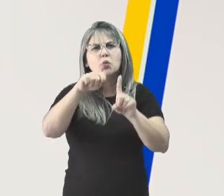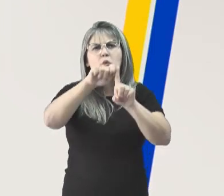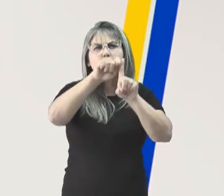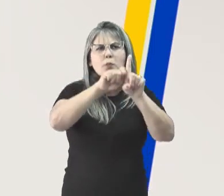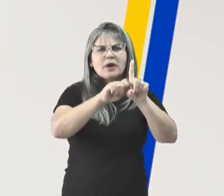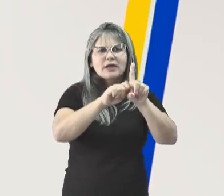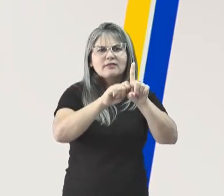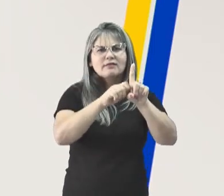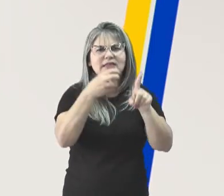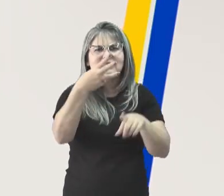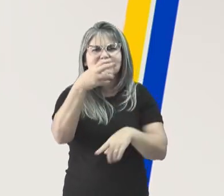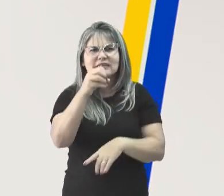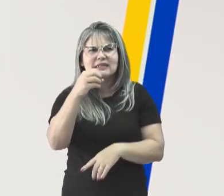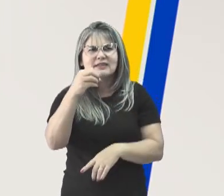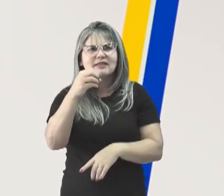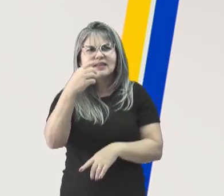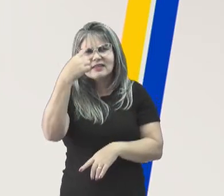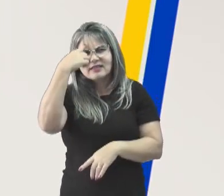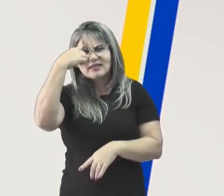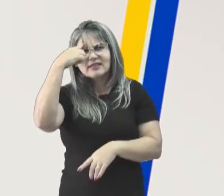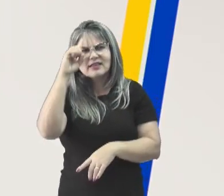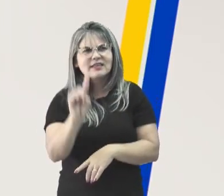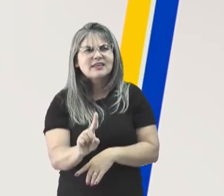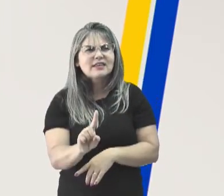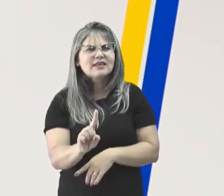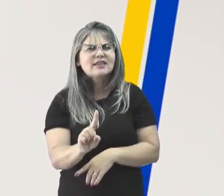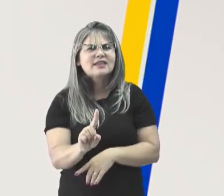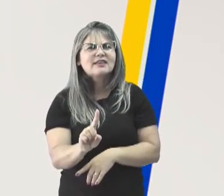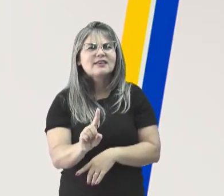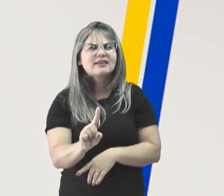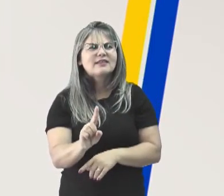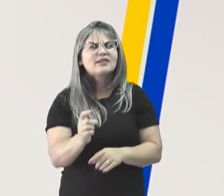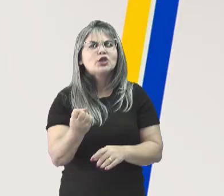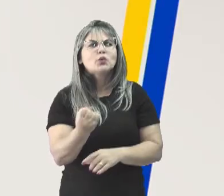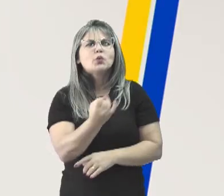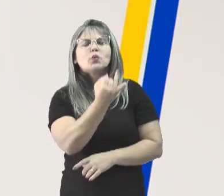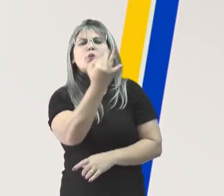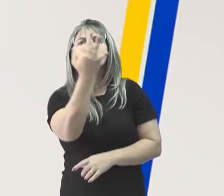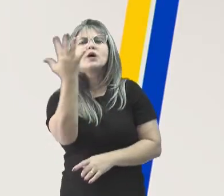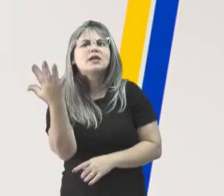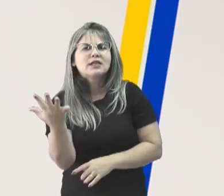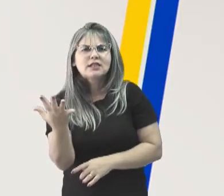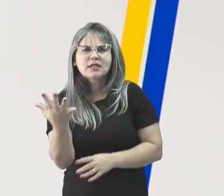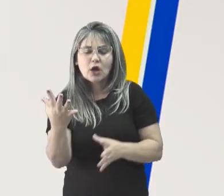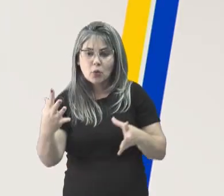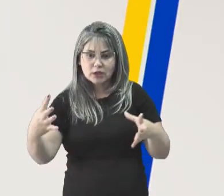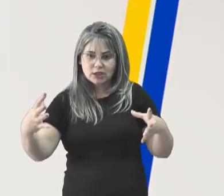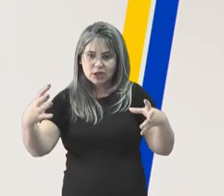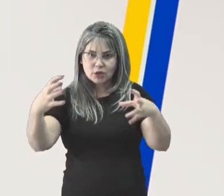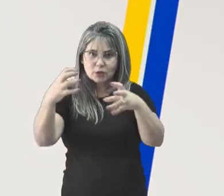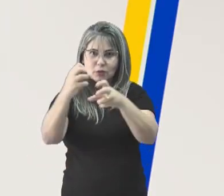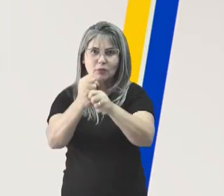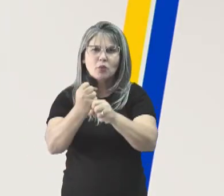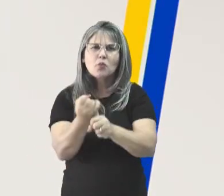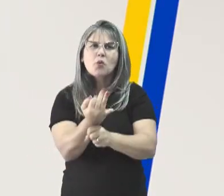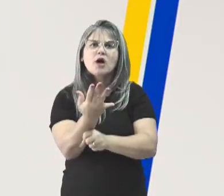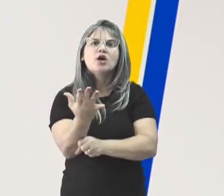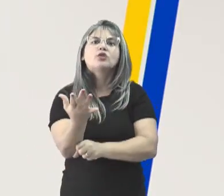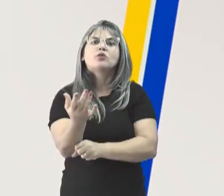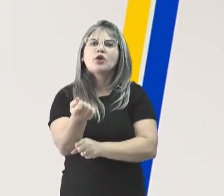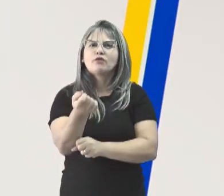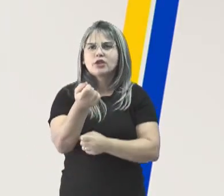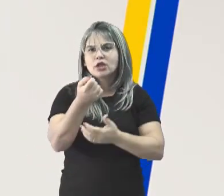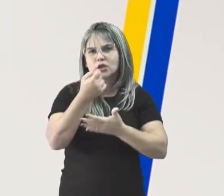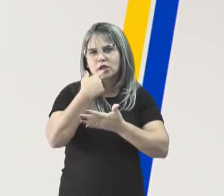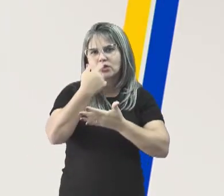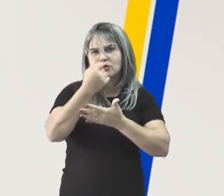C, 18 decilitros ou letra D, 180 decilitros. Então pronto, li a questão todinha, volto e vou